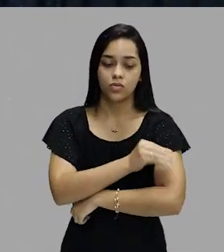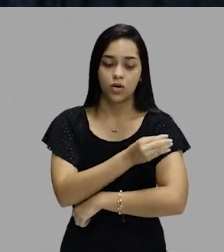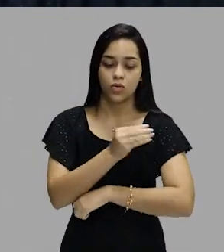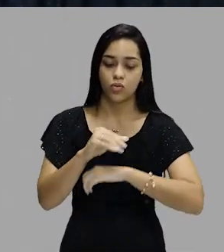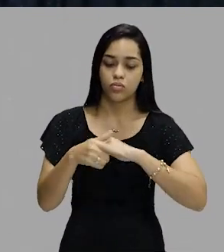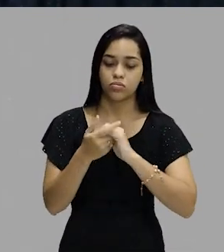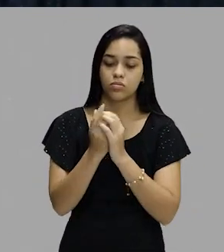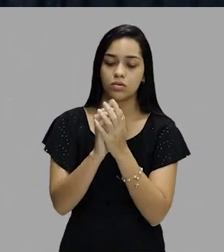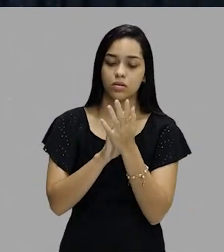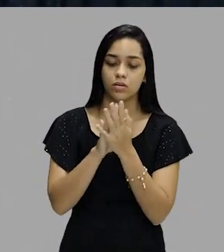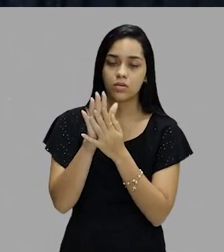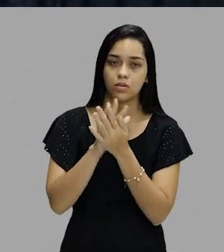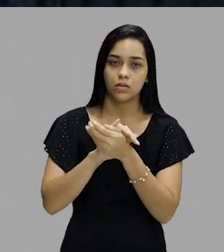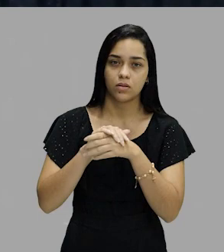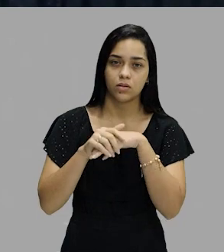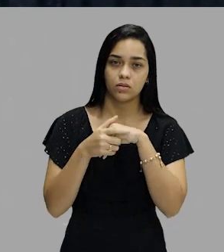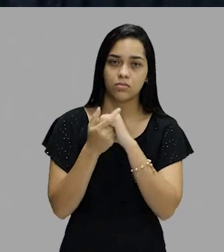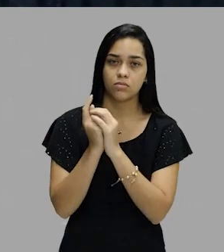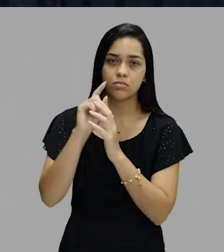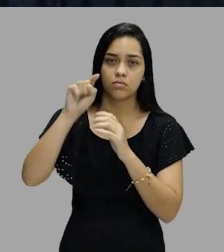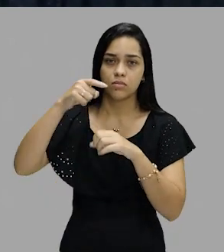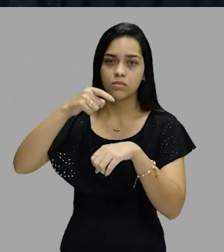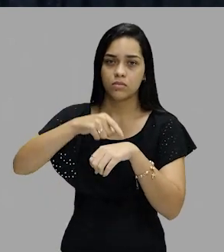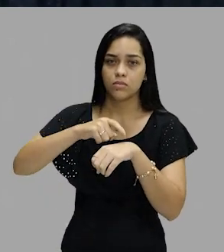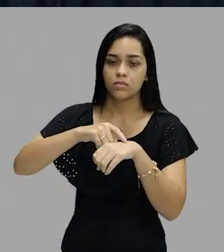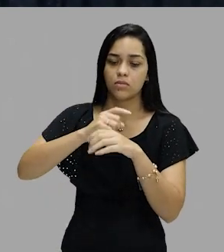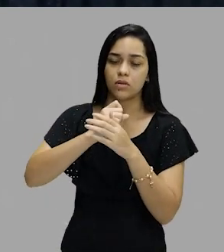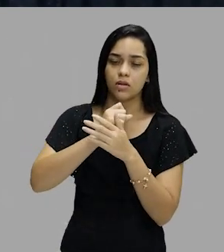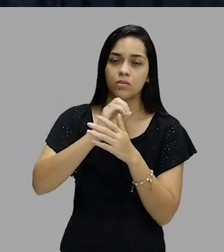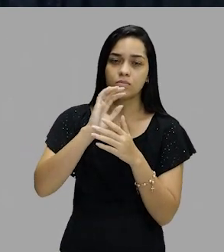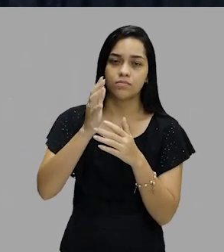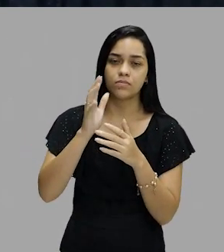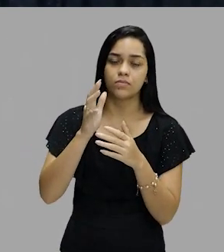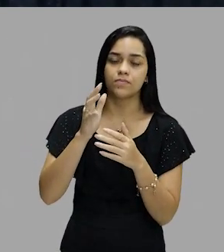mãos, depois de um tempo em que se passou,